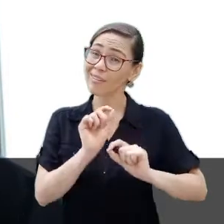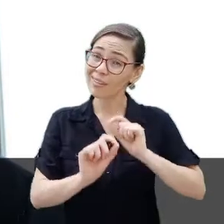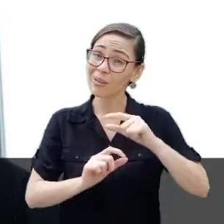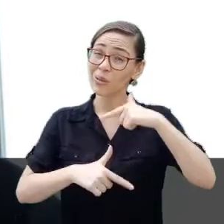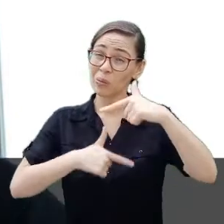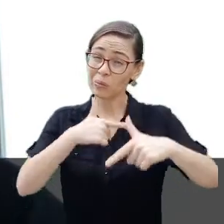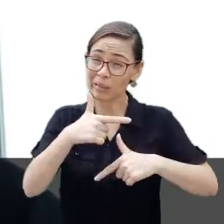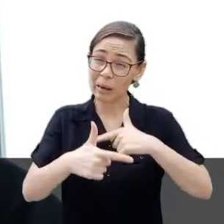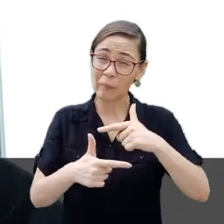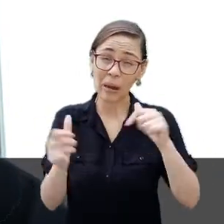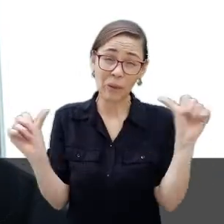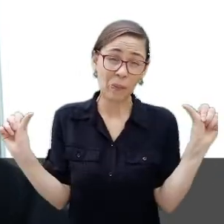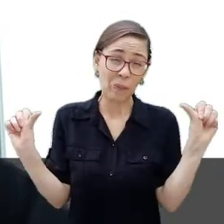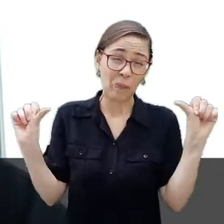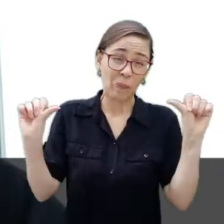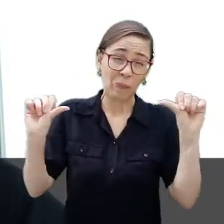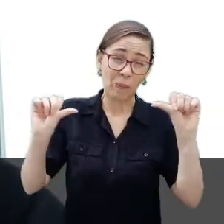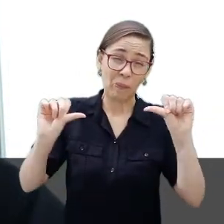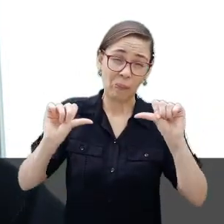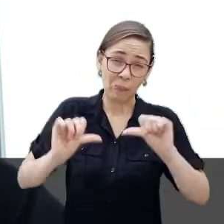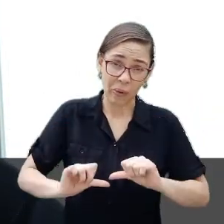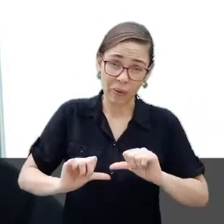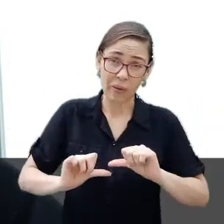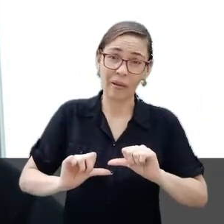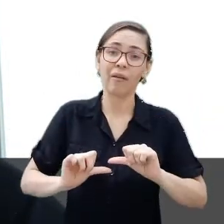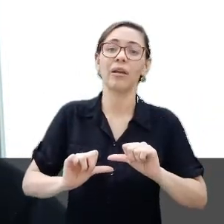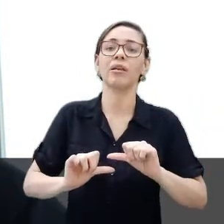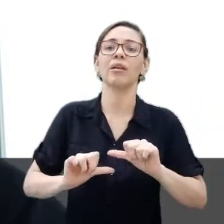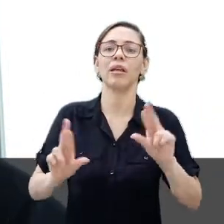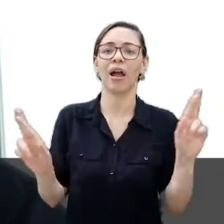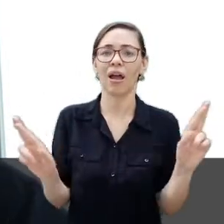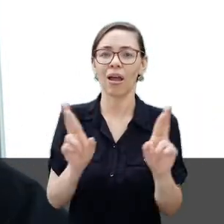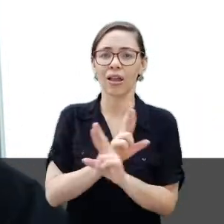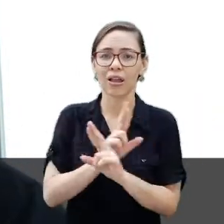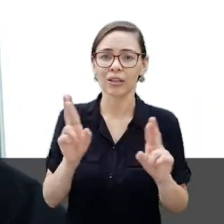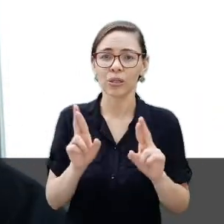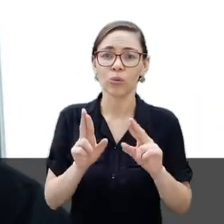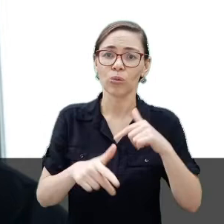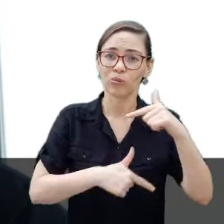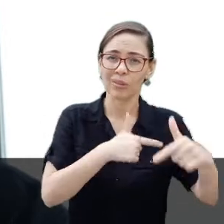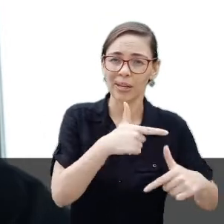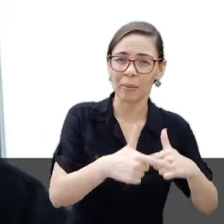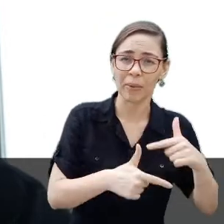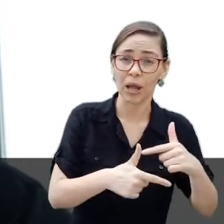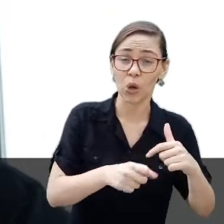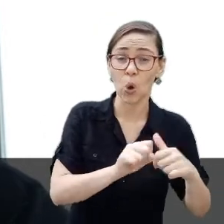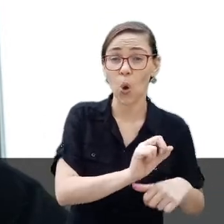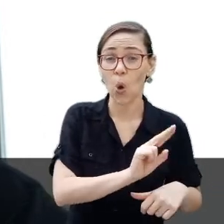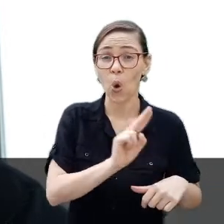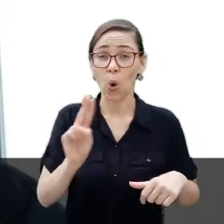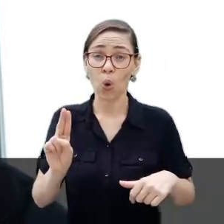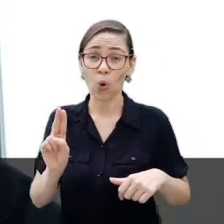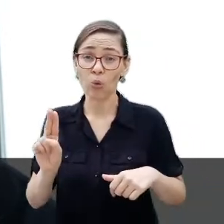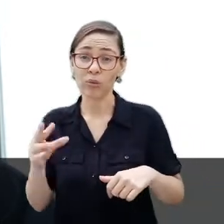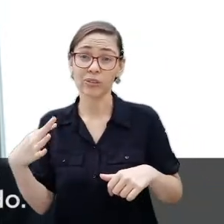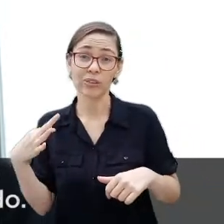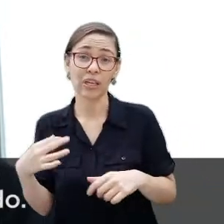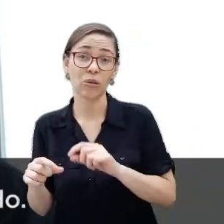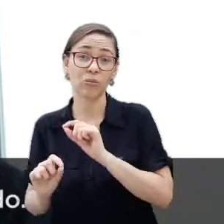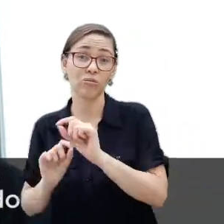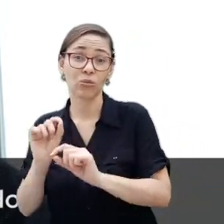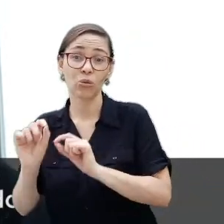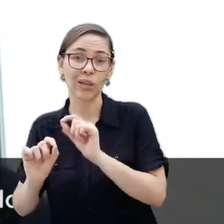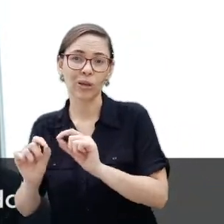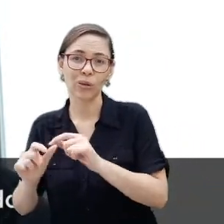os trabalhos mais precarizados, seja na relação de vínculo profissional ou no próprio trabalho em si,